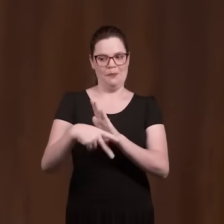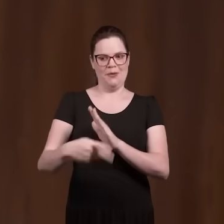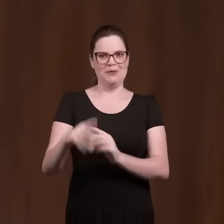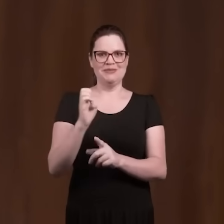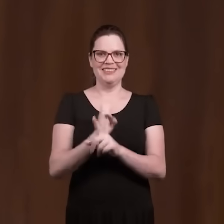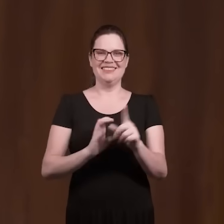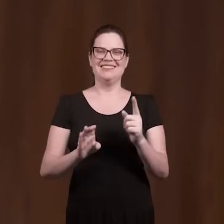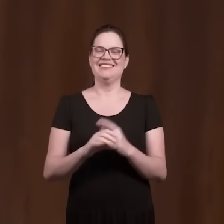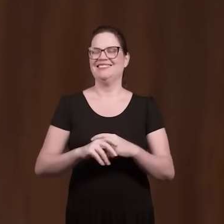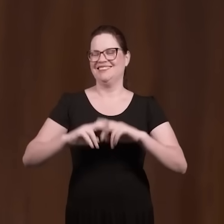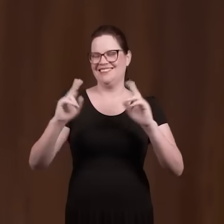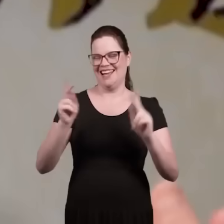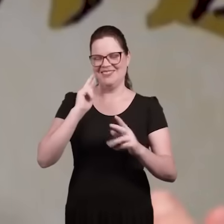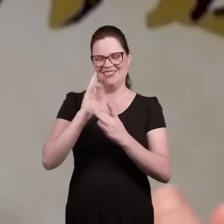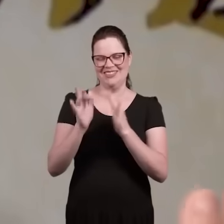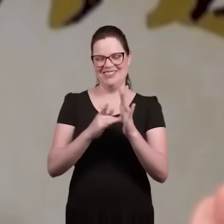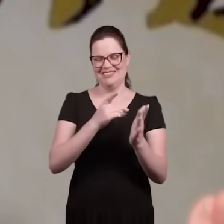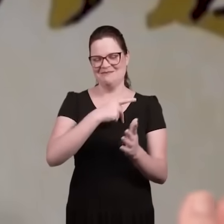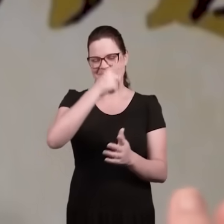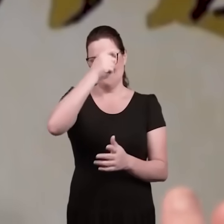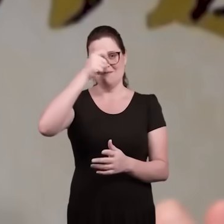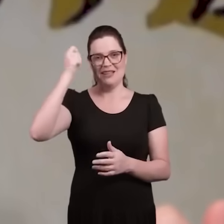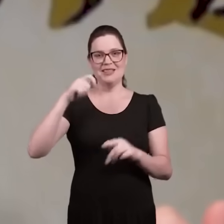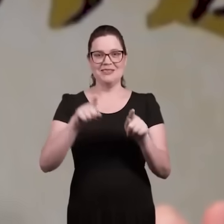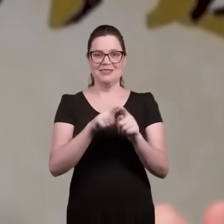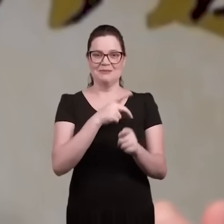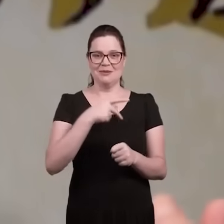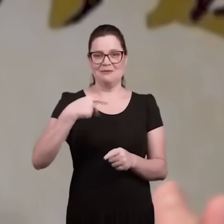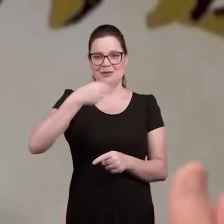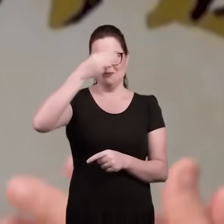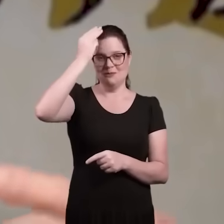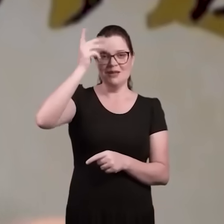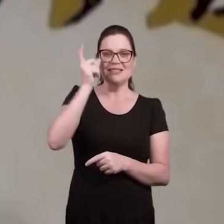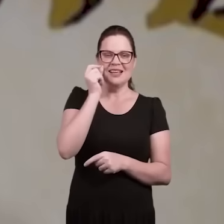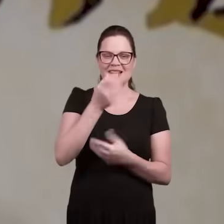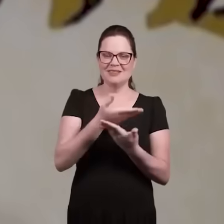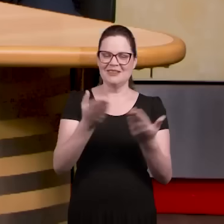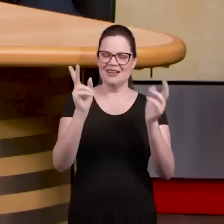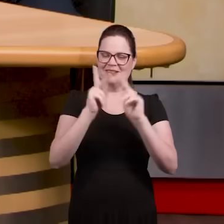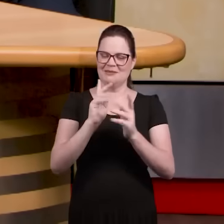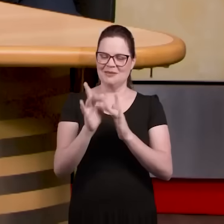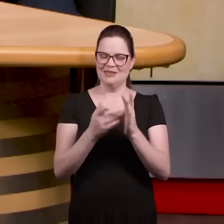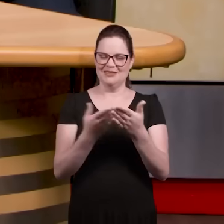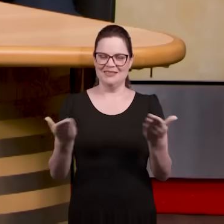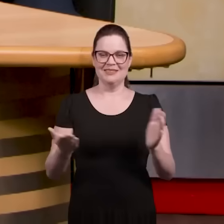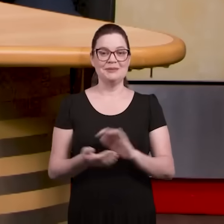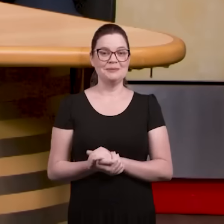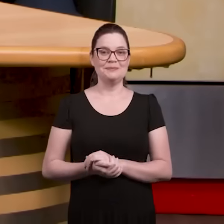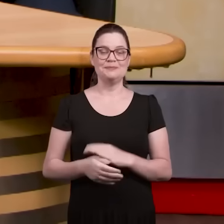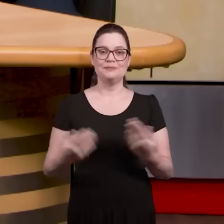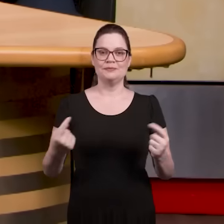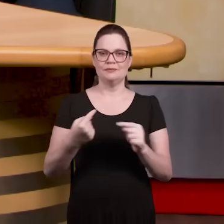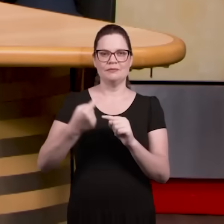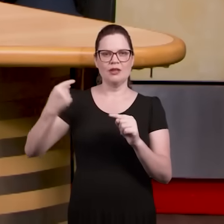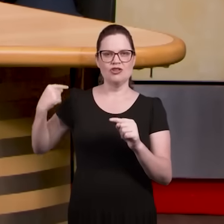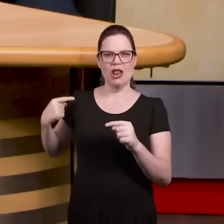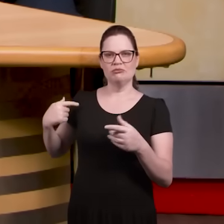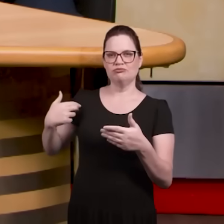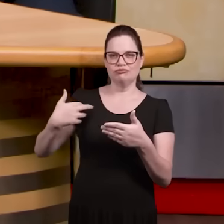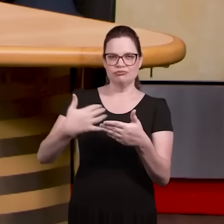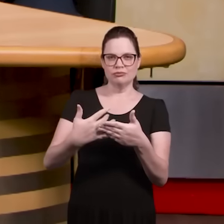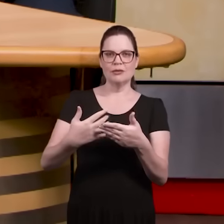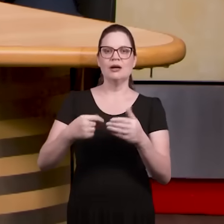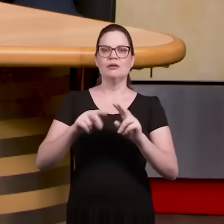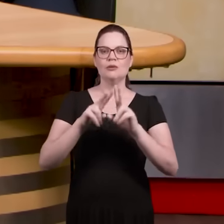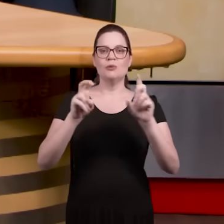Gilson. Paz do Senhor, pastor Amadeu, paz do Senhor, pastor Marcelo, paz do Senhor a todos. Nós estamos nesses últimos programas